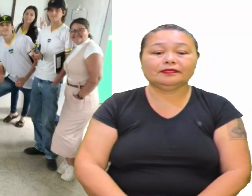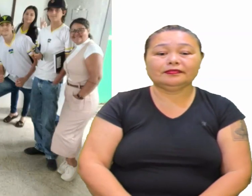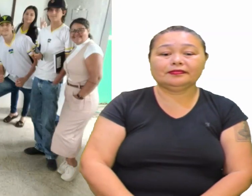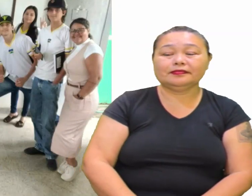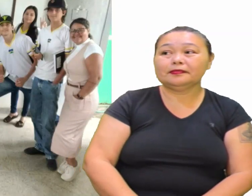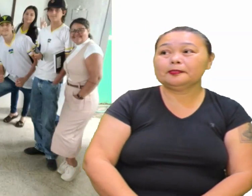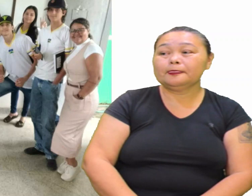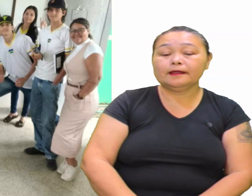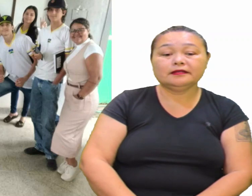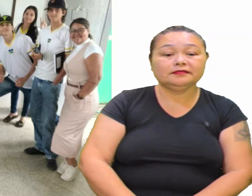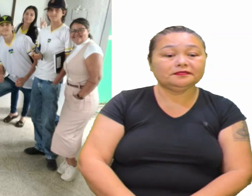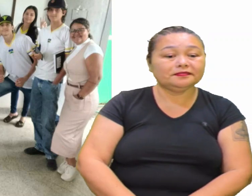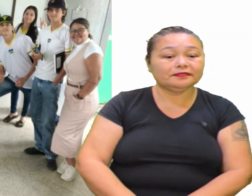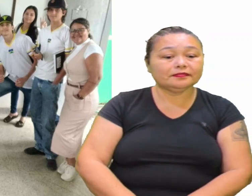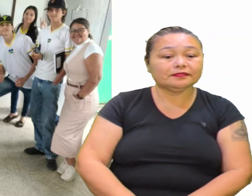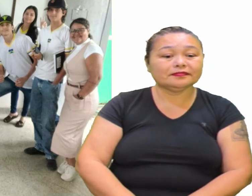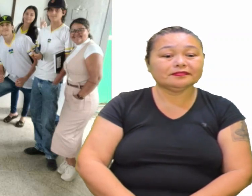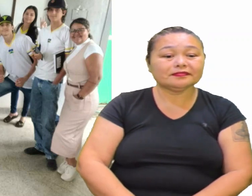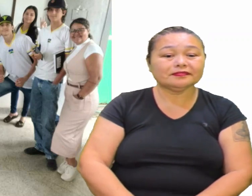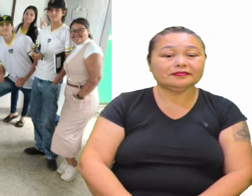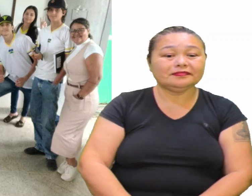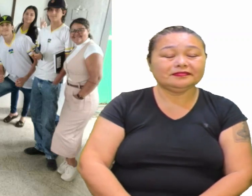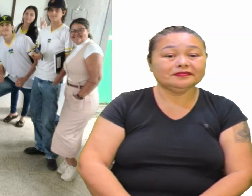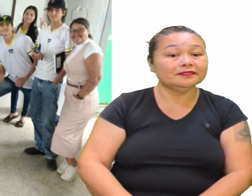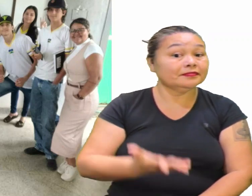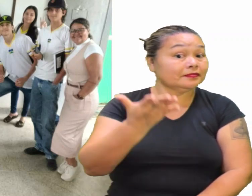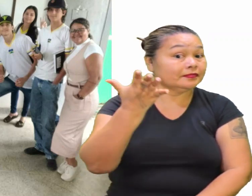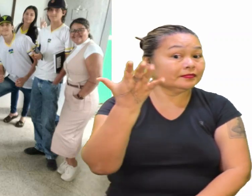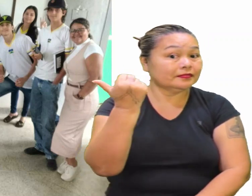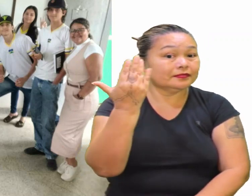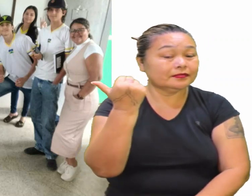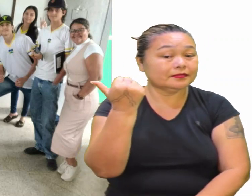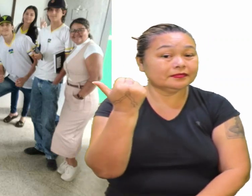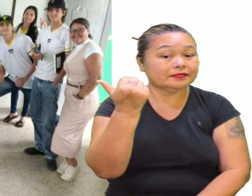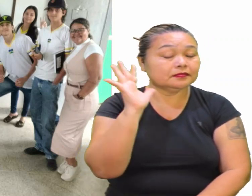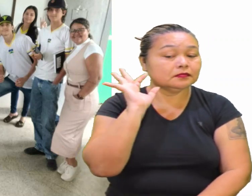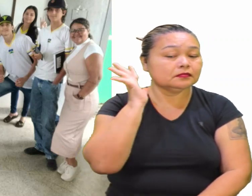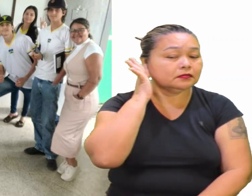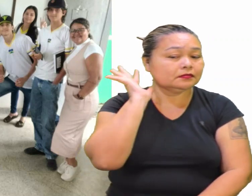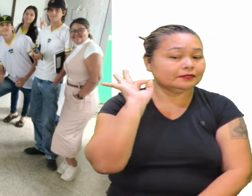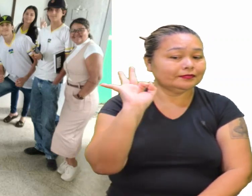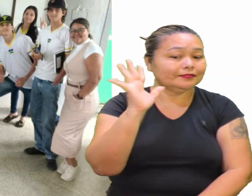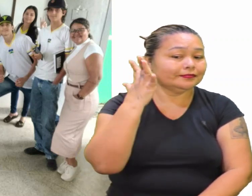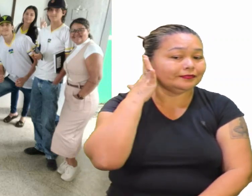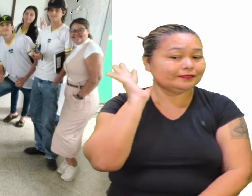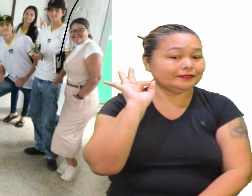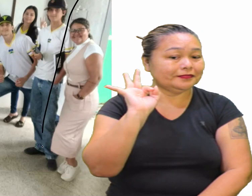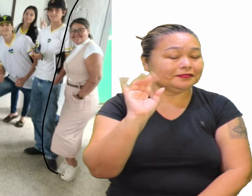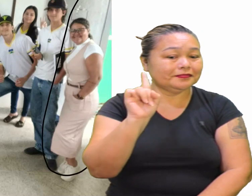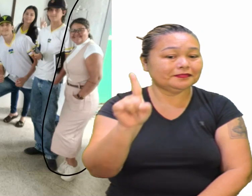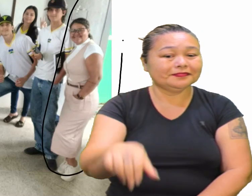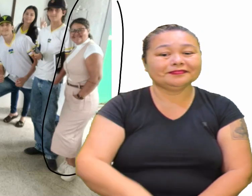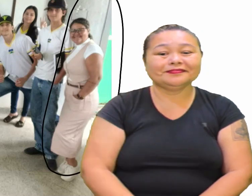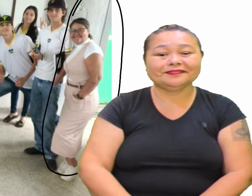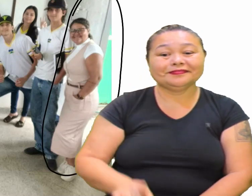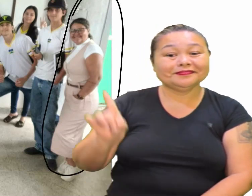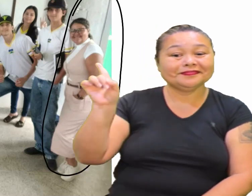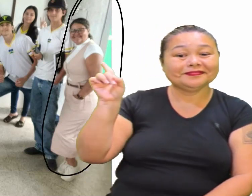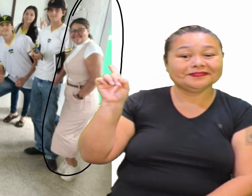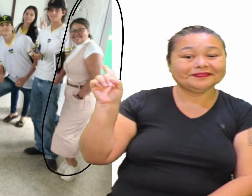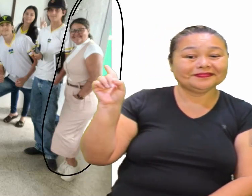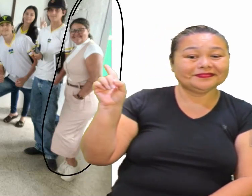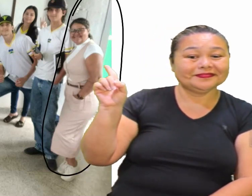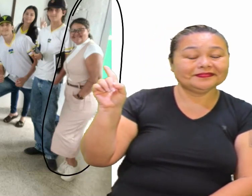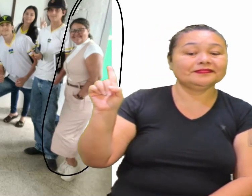vamos usar a canetinha aqui. Vamos lá, vem agora, professora, se foi. Top, top, aqui a professora, aí marca ela, tá? Isso